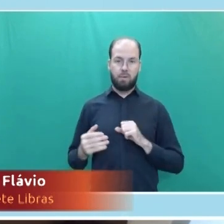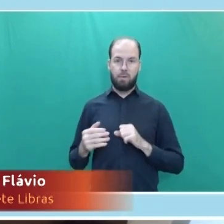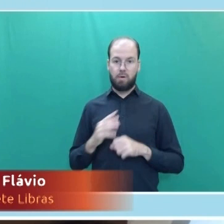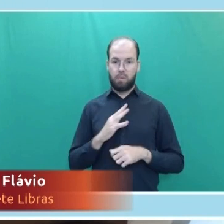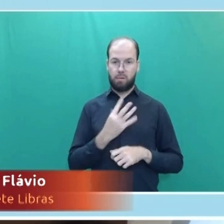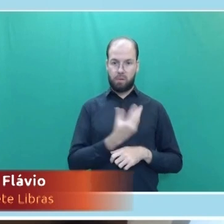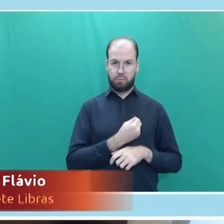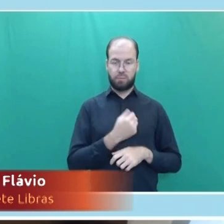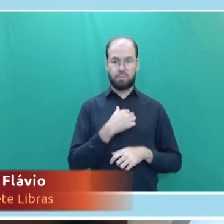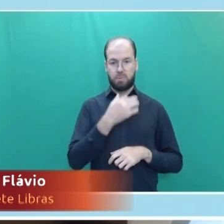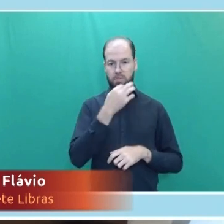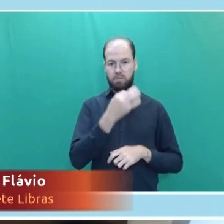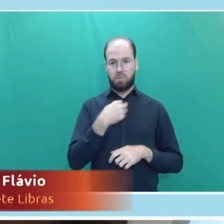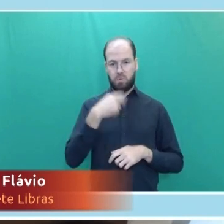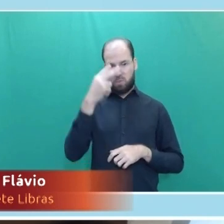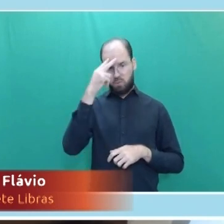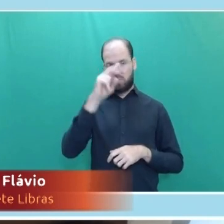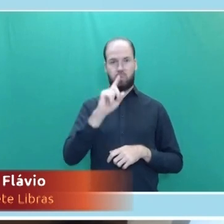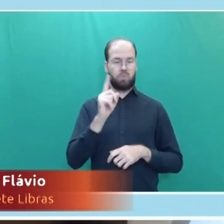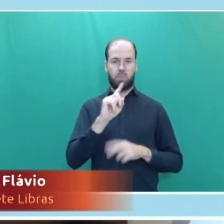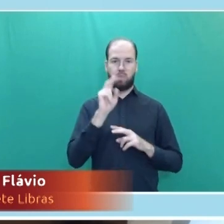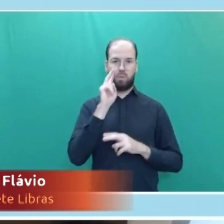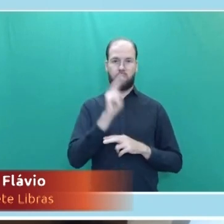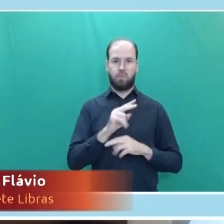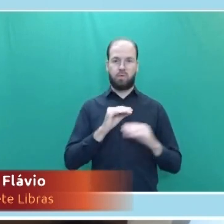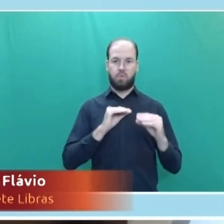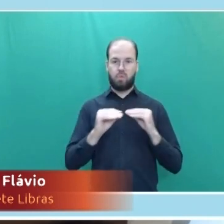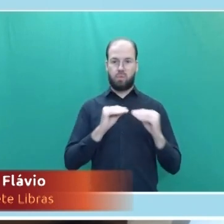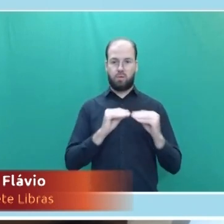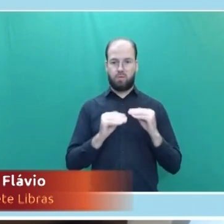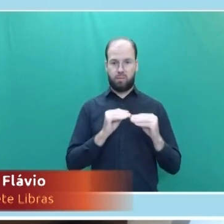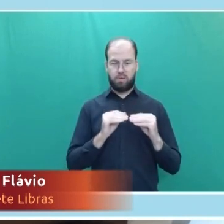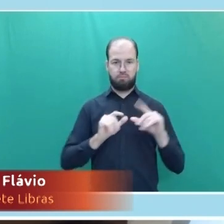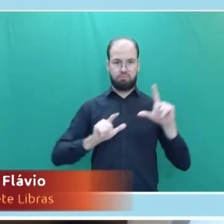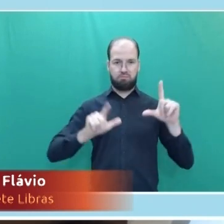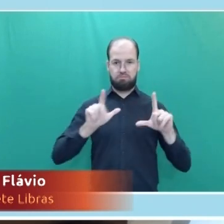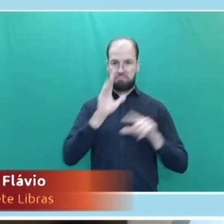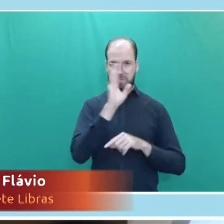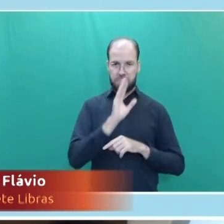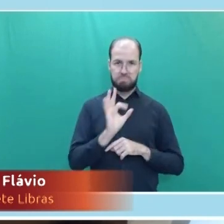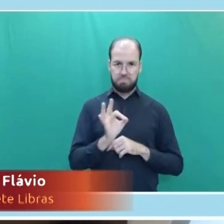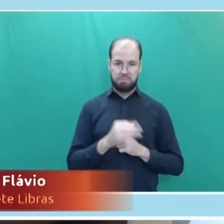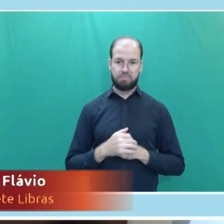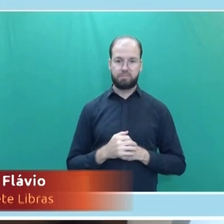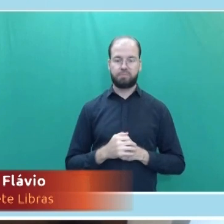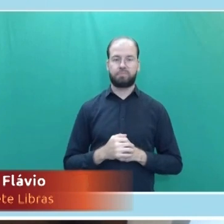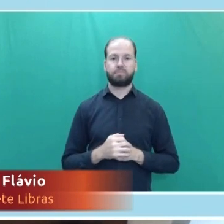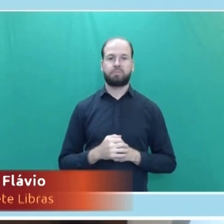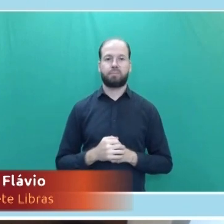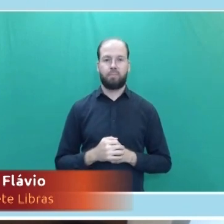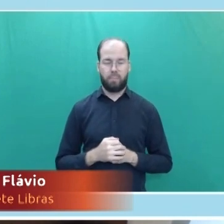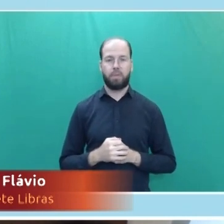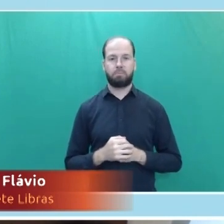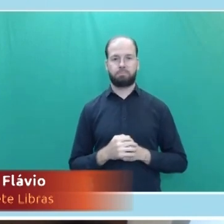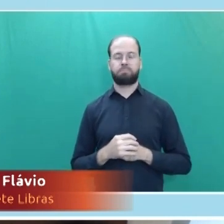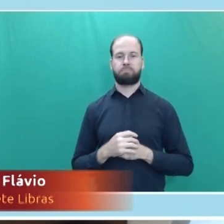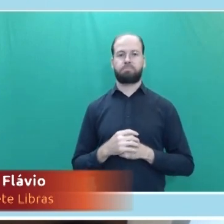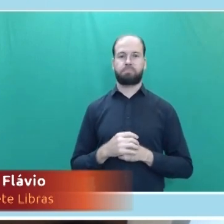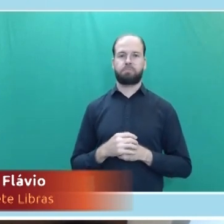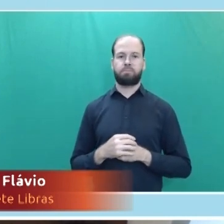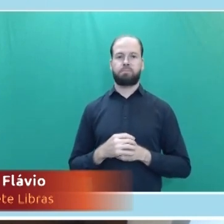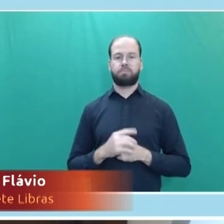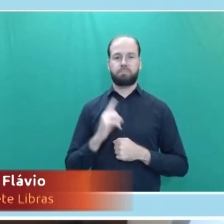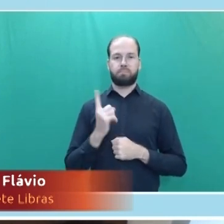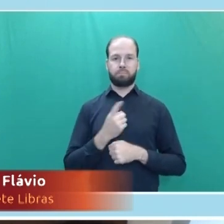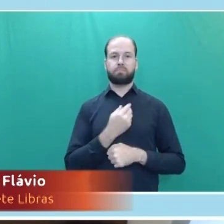eu acho que eu nem me lembro de ver na telenovela, na dramaturgia brasileira. A gente teve A